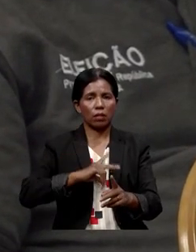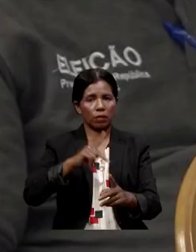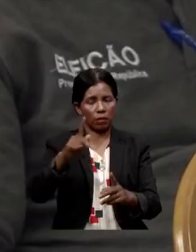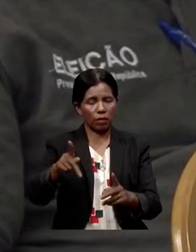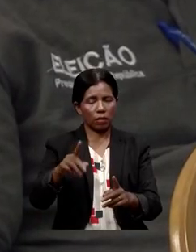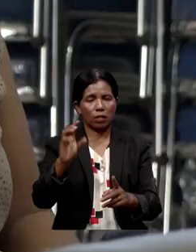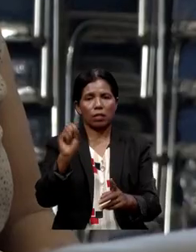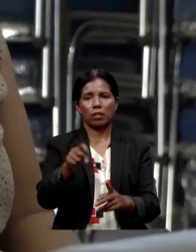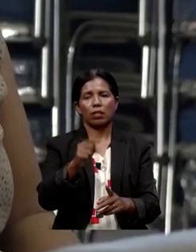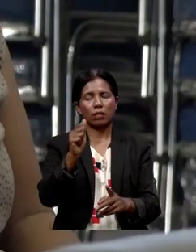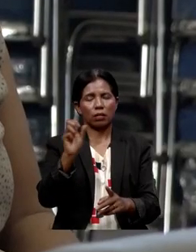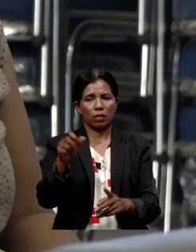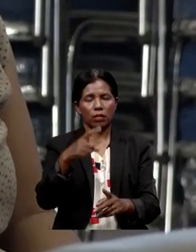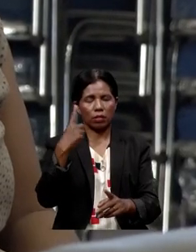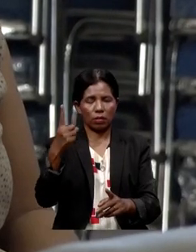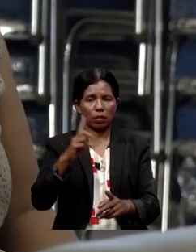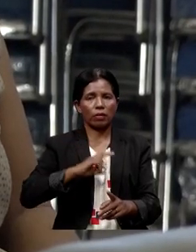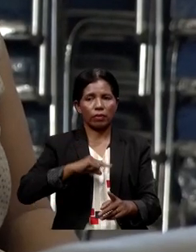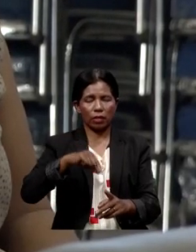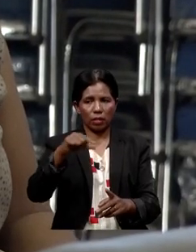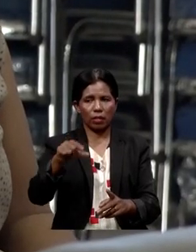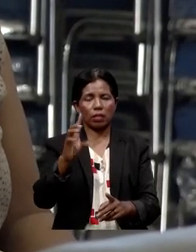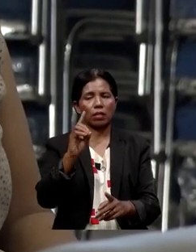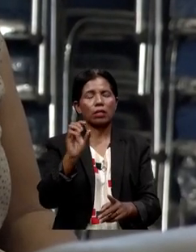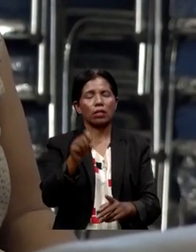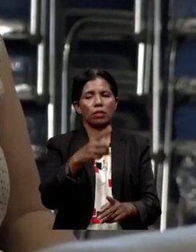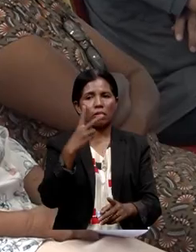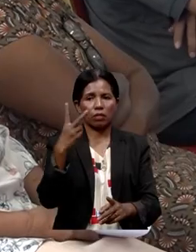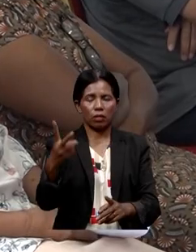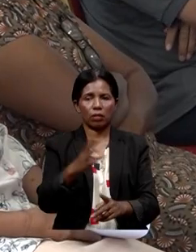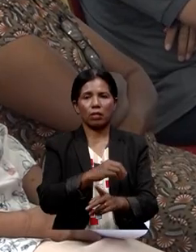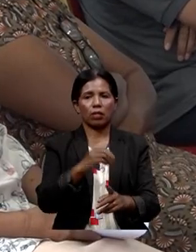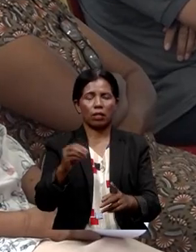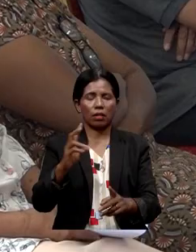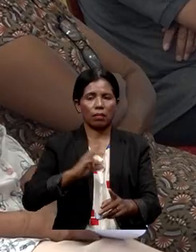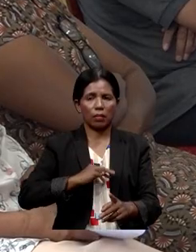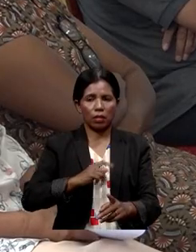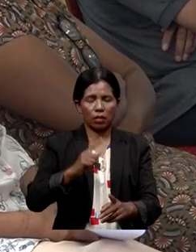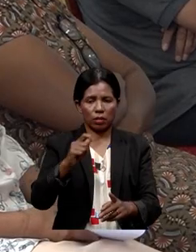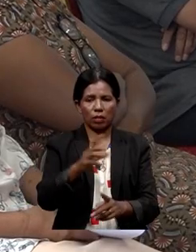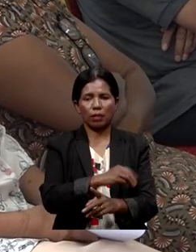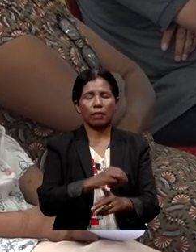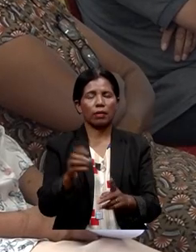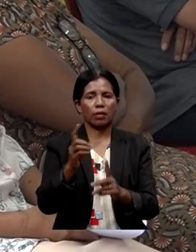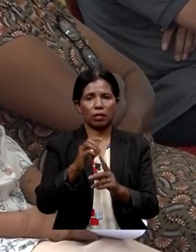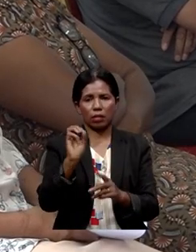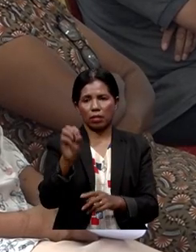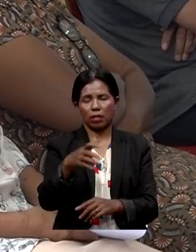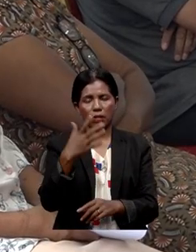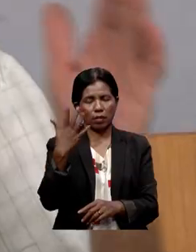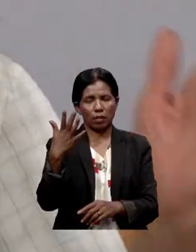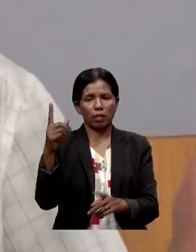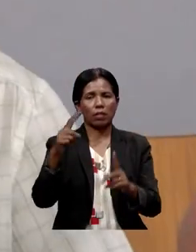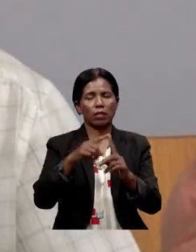Loron Sanulo Racing Ida e a Viqueque, Loron Sanulo Racing Rua to Sanulo Racing Hat e a Manatutu, Loron Sanulo Racing Lima to